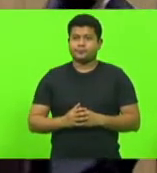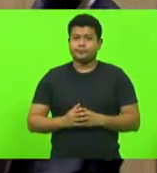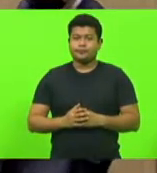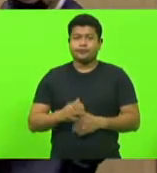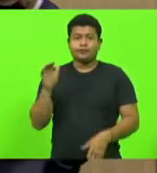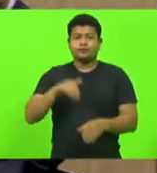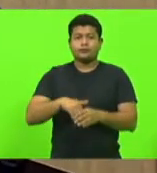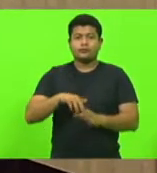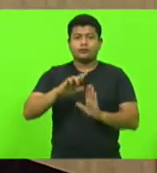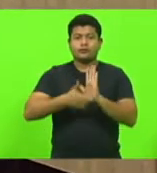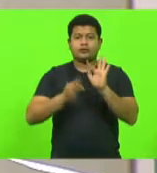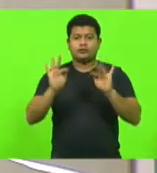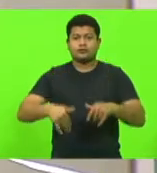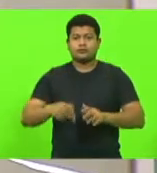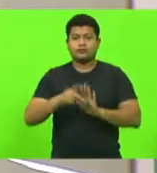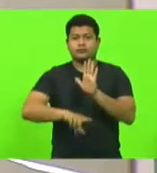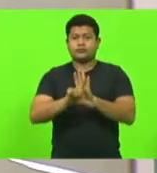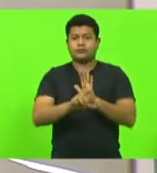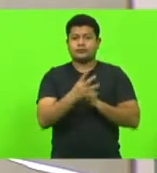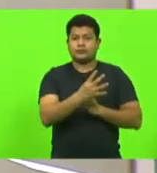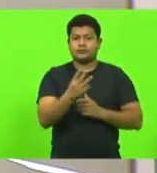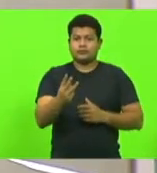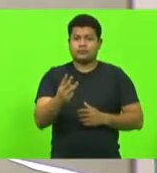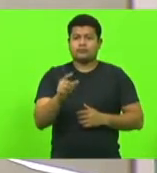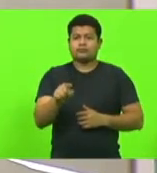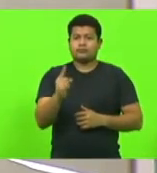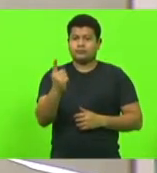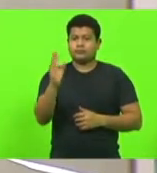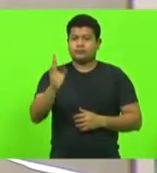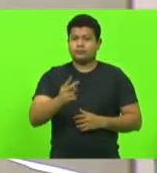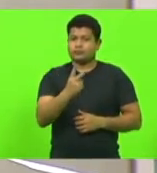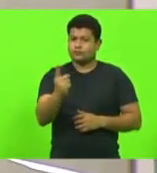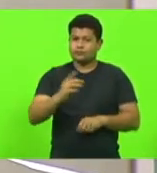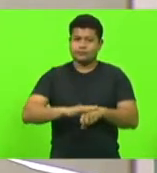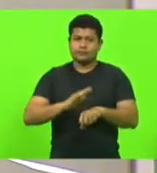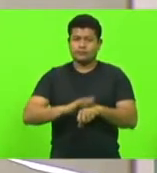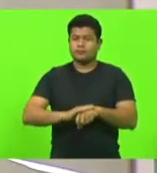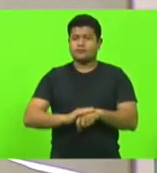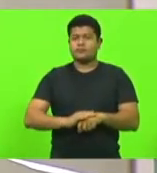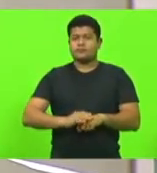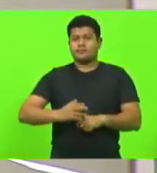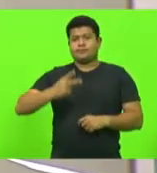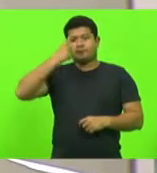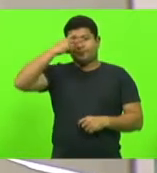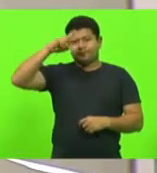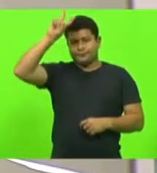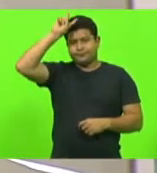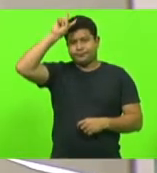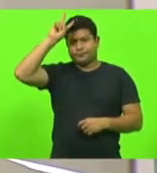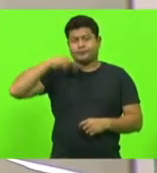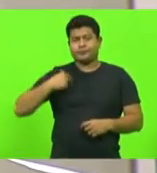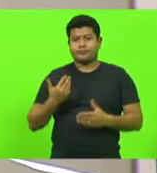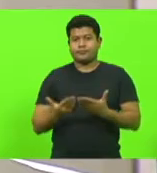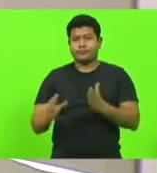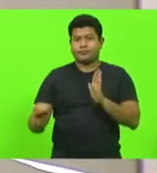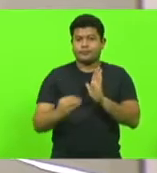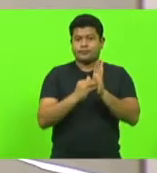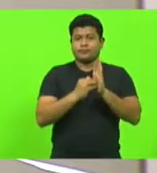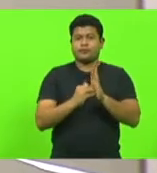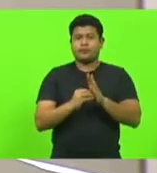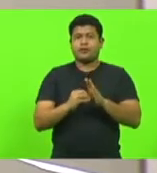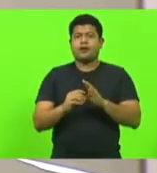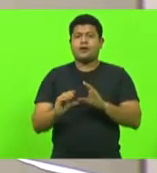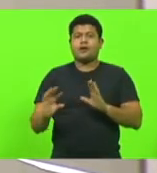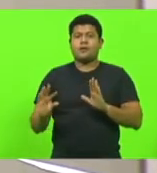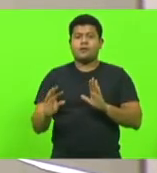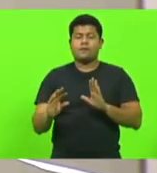Votação da redação final do projeto de lei 43.1/2021, autor deputado Dr. Vicente Carupreso, inclui ao anexo 1º da